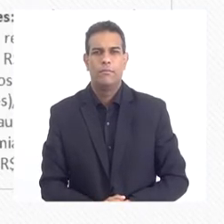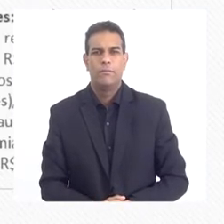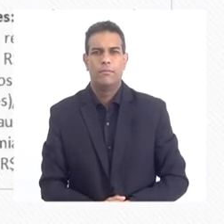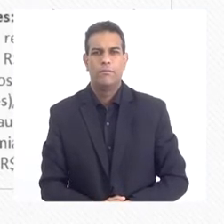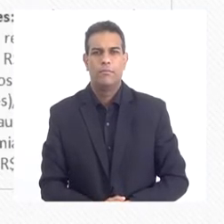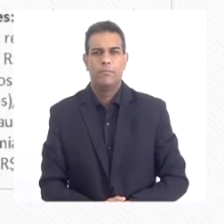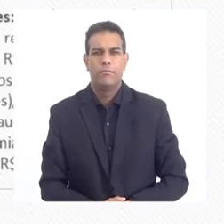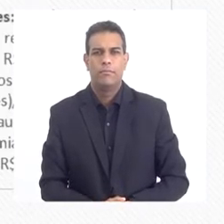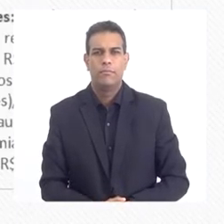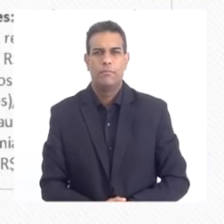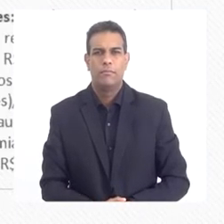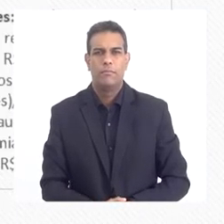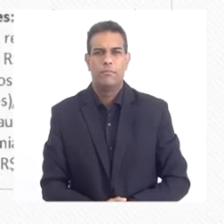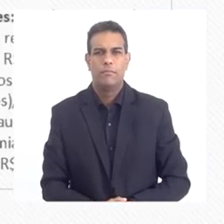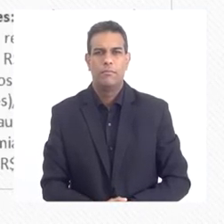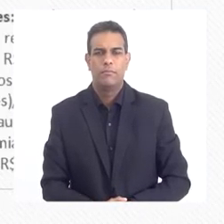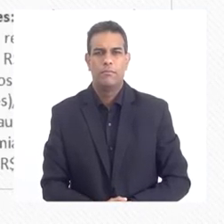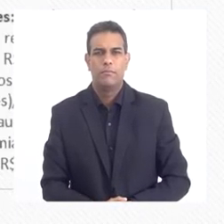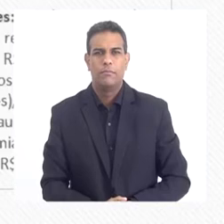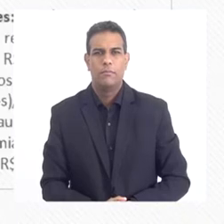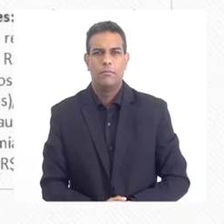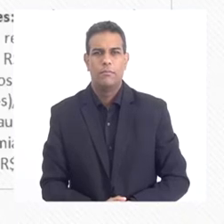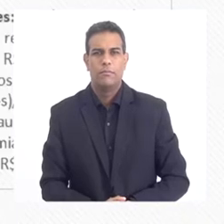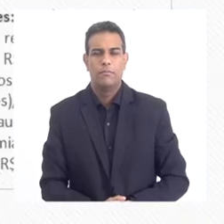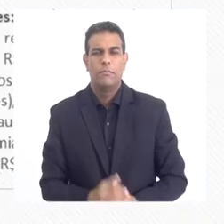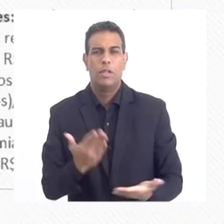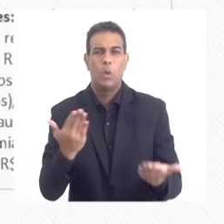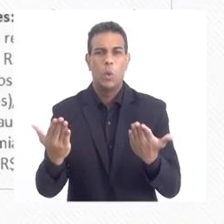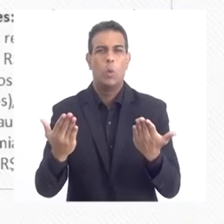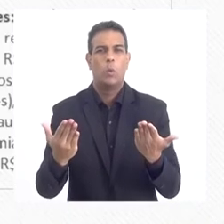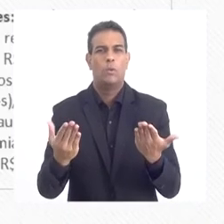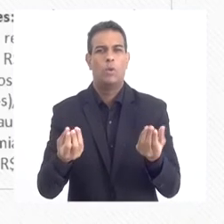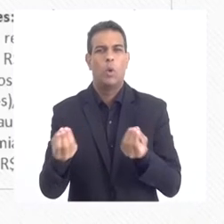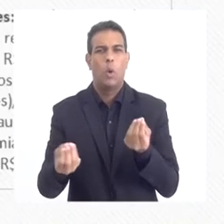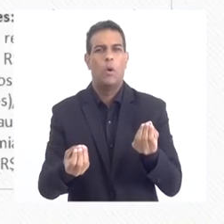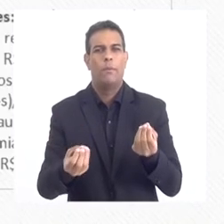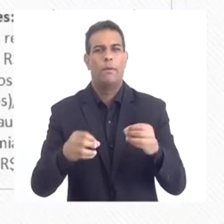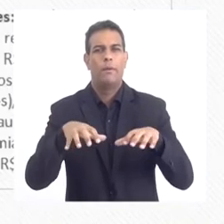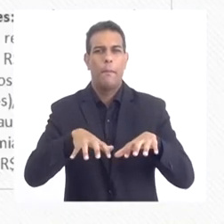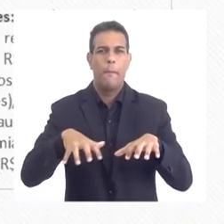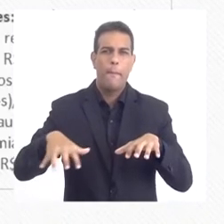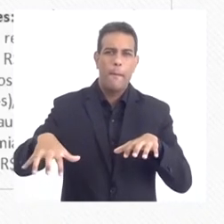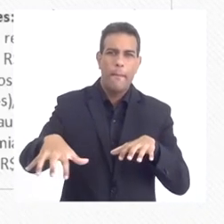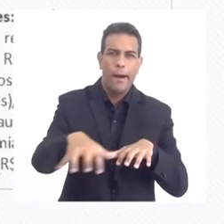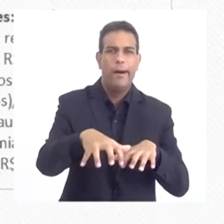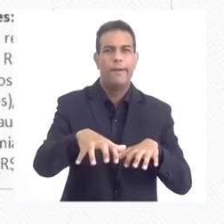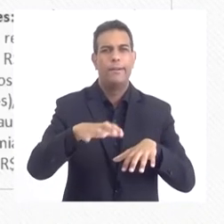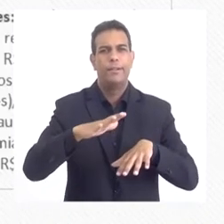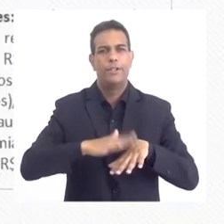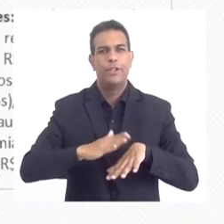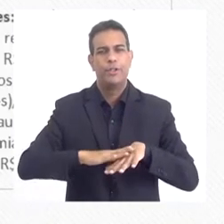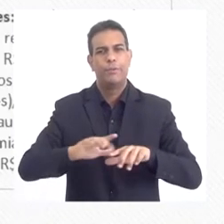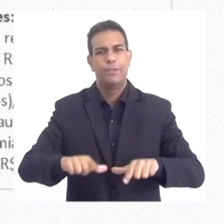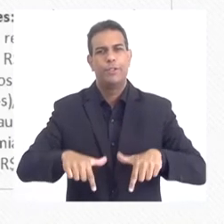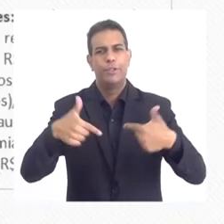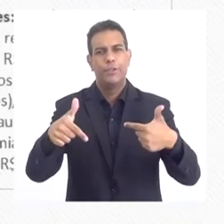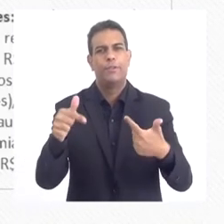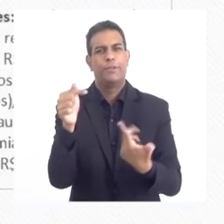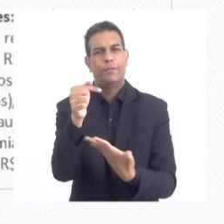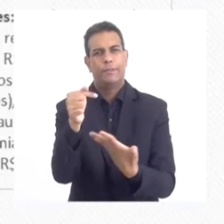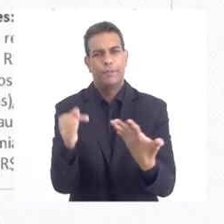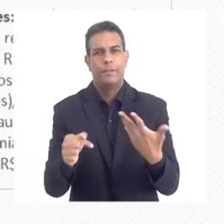quando eu pego por nível de atividade econômica e retiro